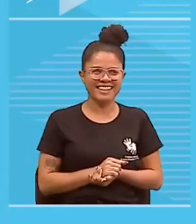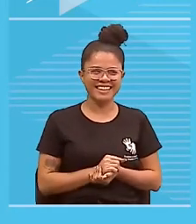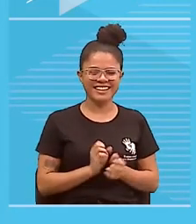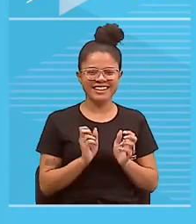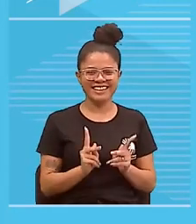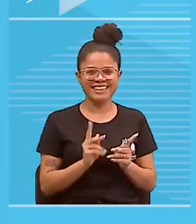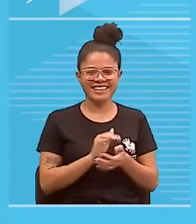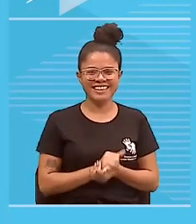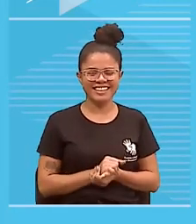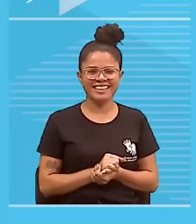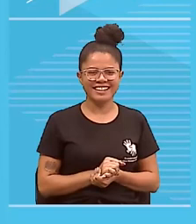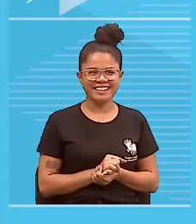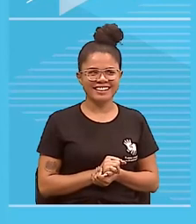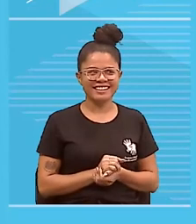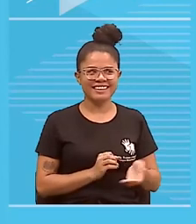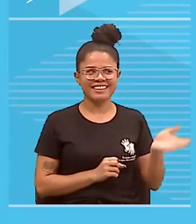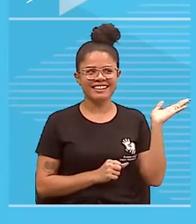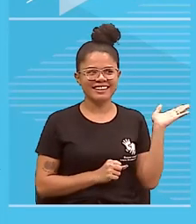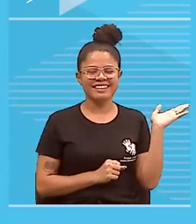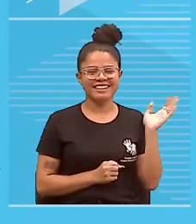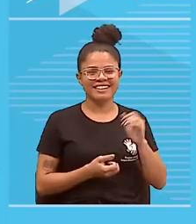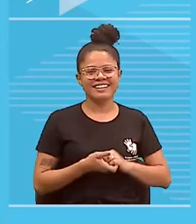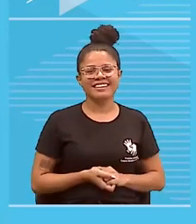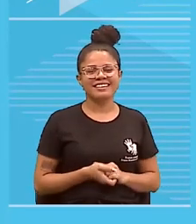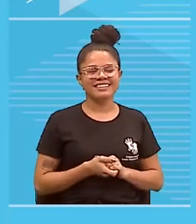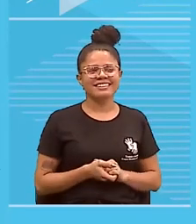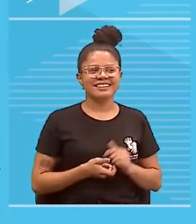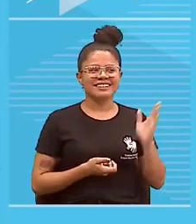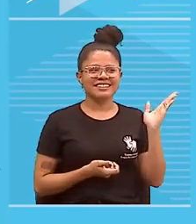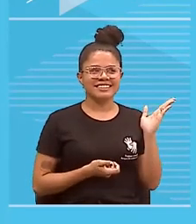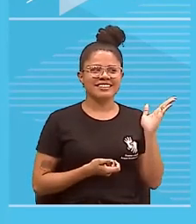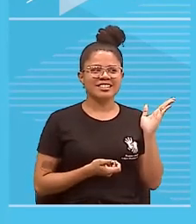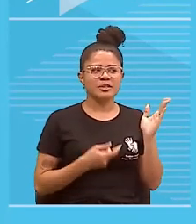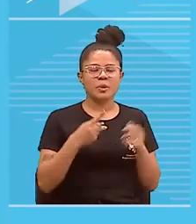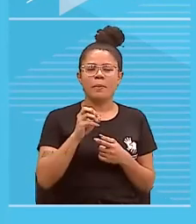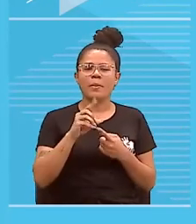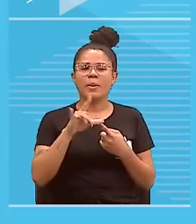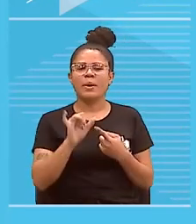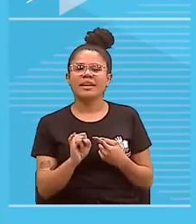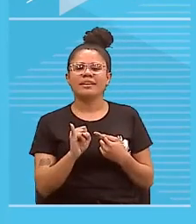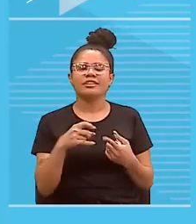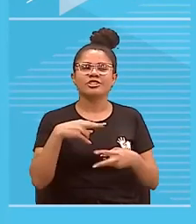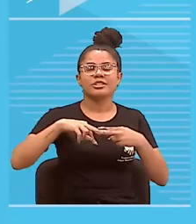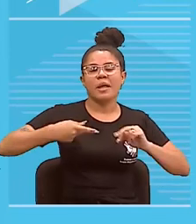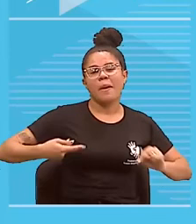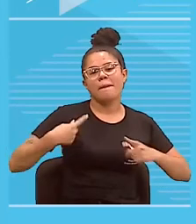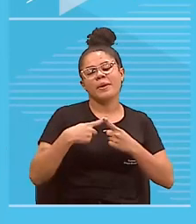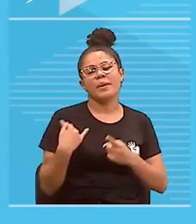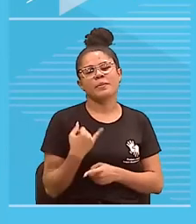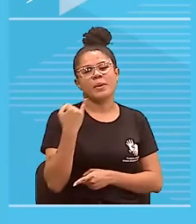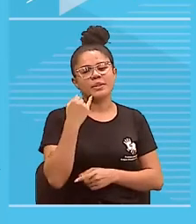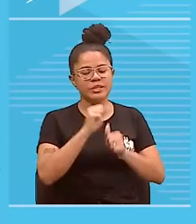o chupa essa menina ó então a função dos polissacarídeos como Genética é porque eles são essenciais